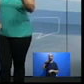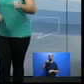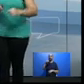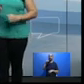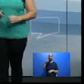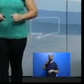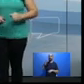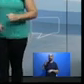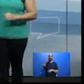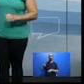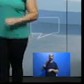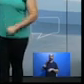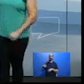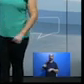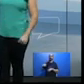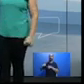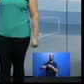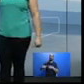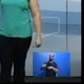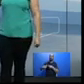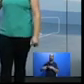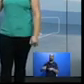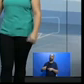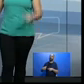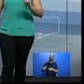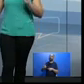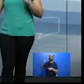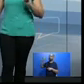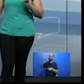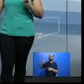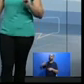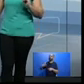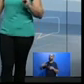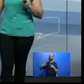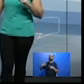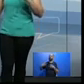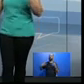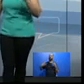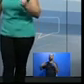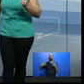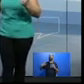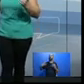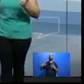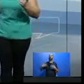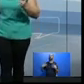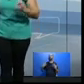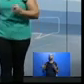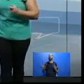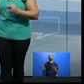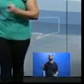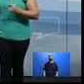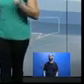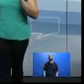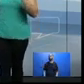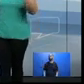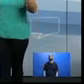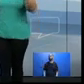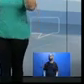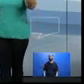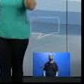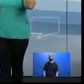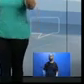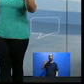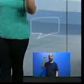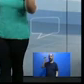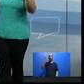hereditariamente, de pai para filho. Então, qual opção aí vocês acham a mais correta? A única correta? Pode